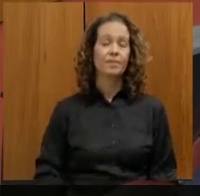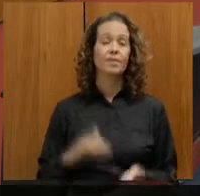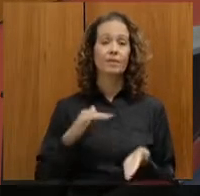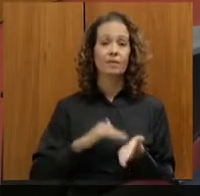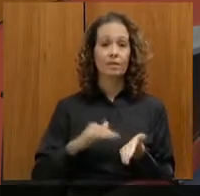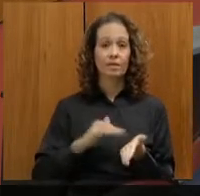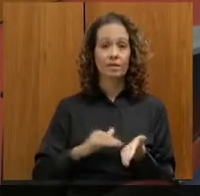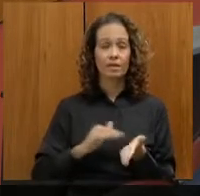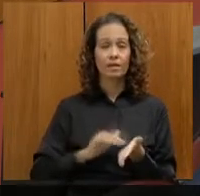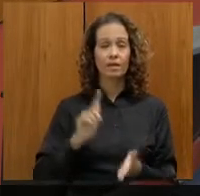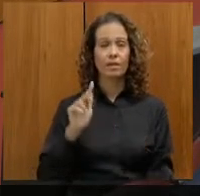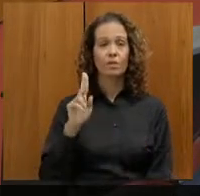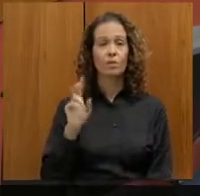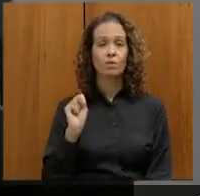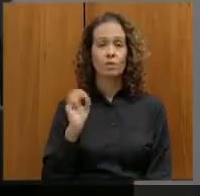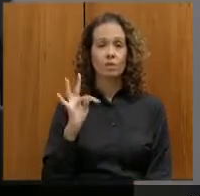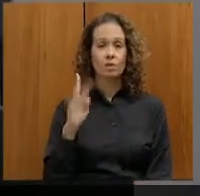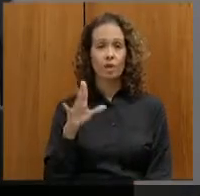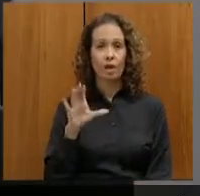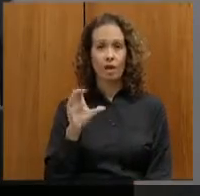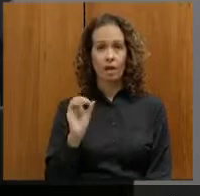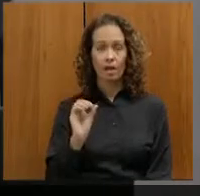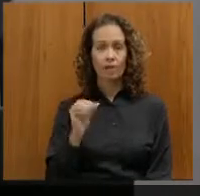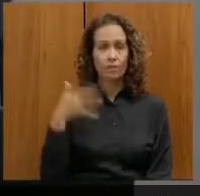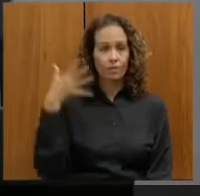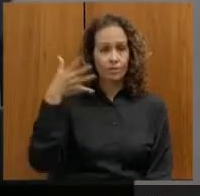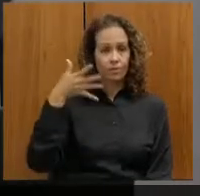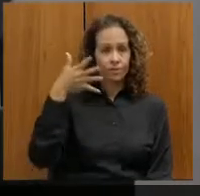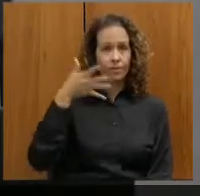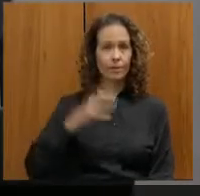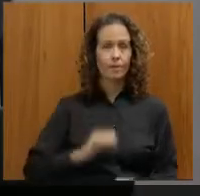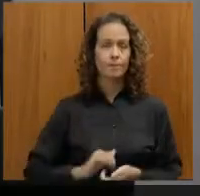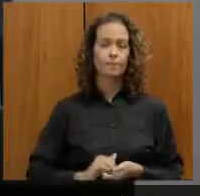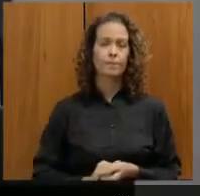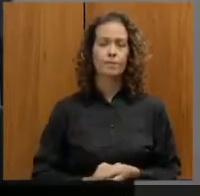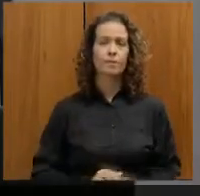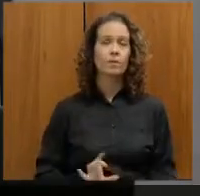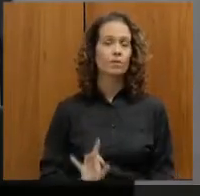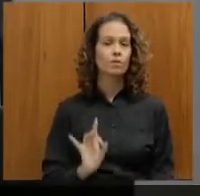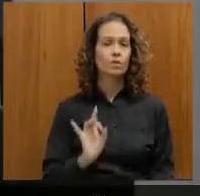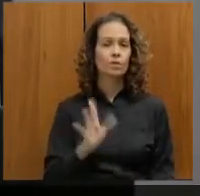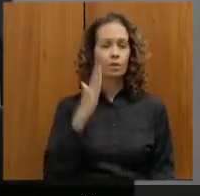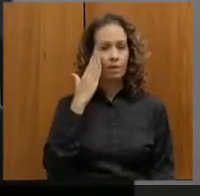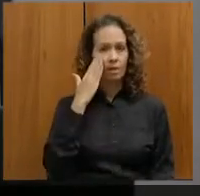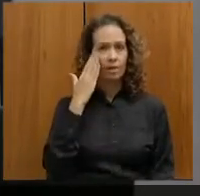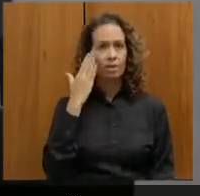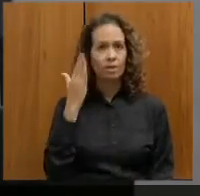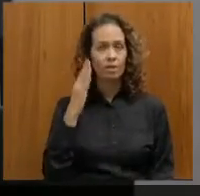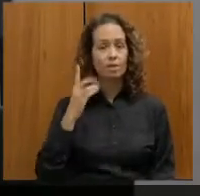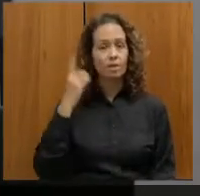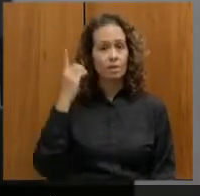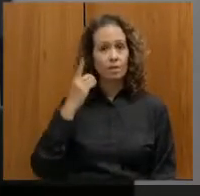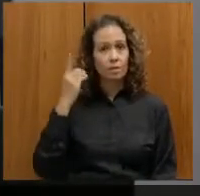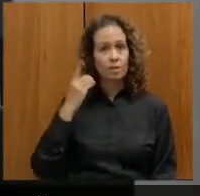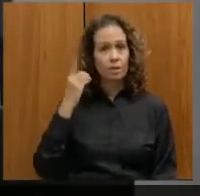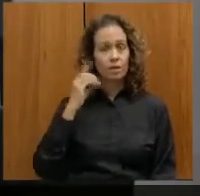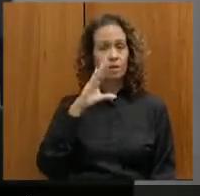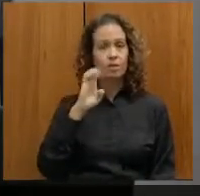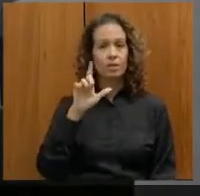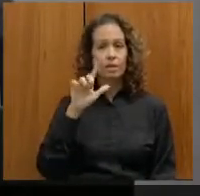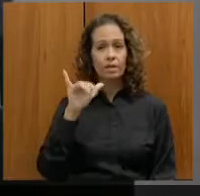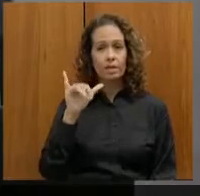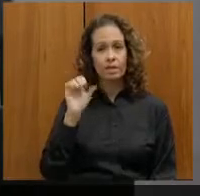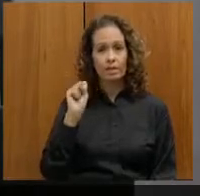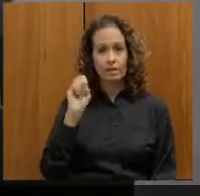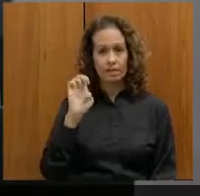secretário Gustavo Barbosa com a palavra eu só agradecer Deputado Deputado a seria da viola pela